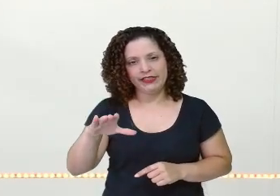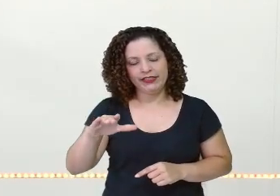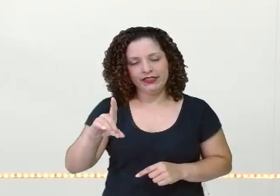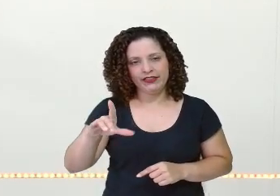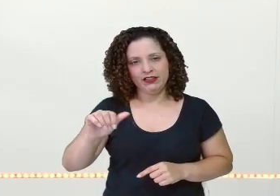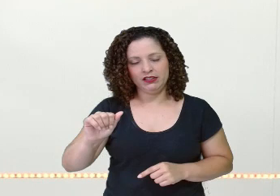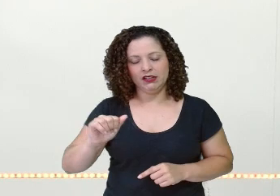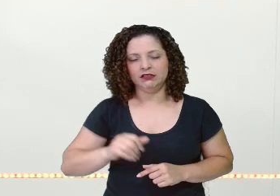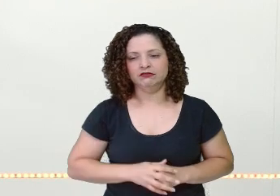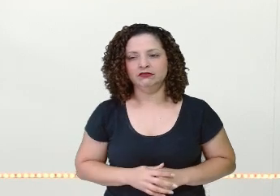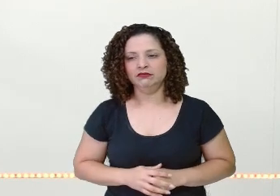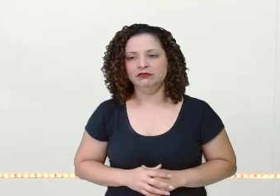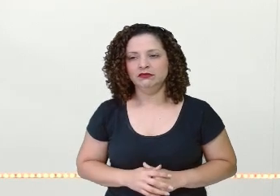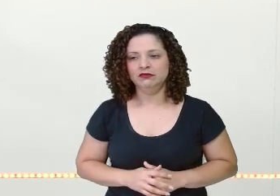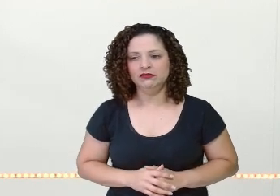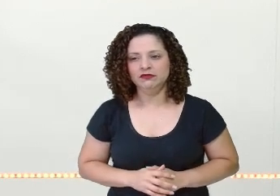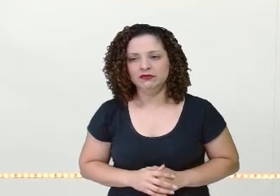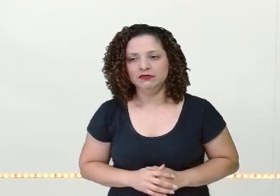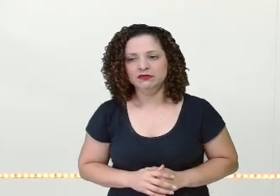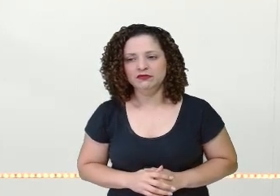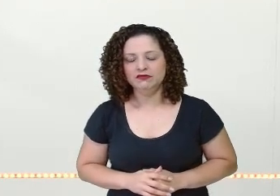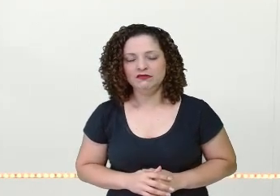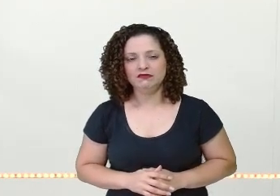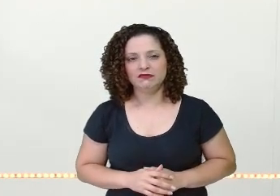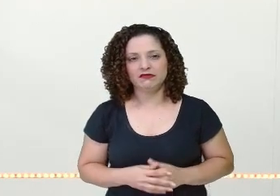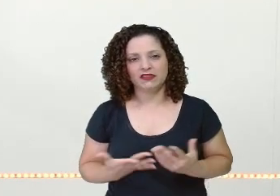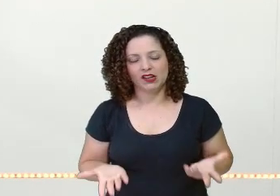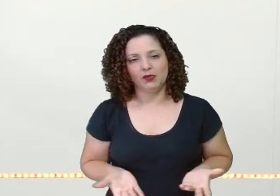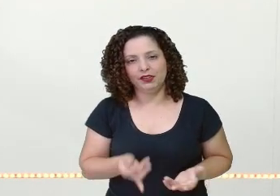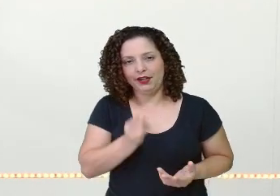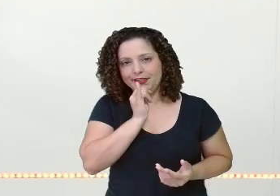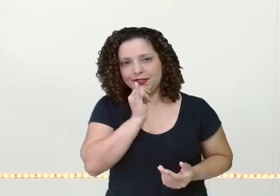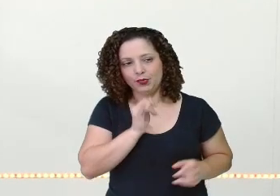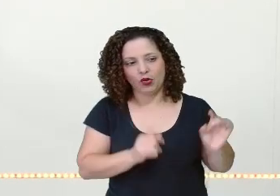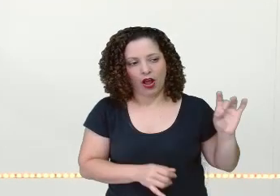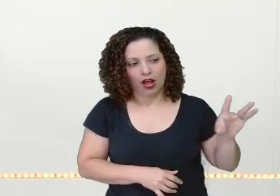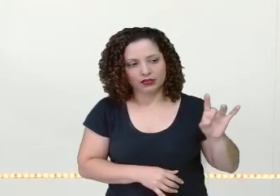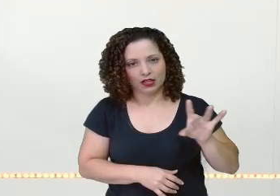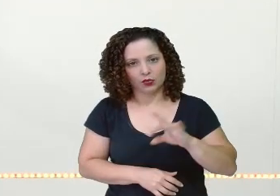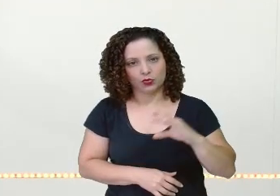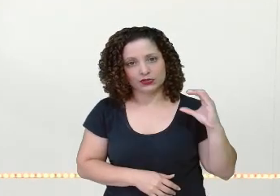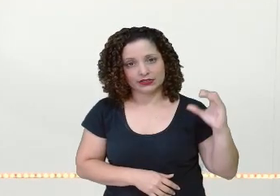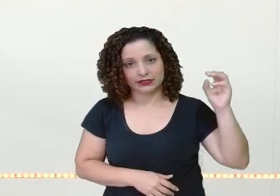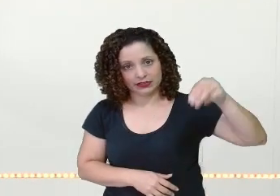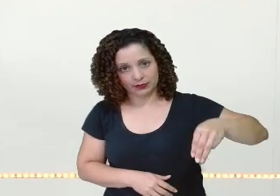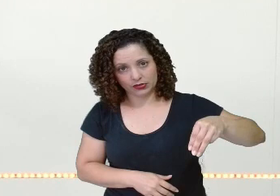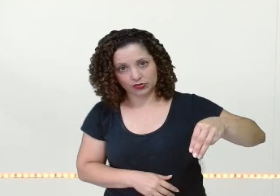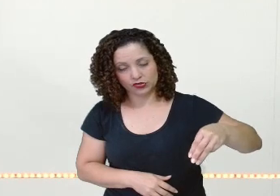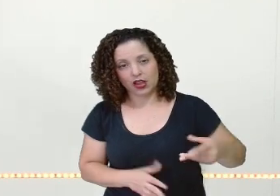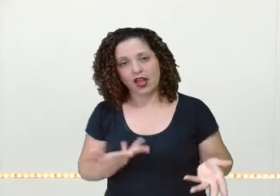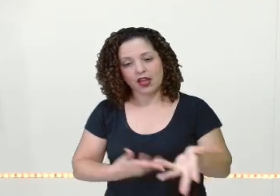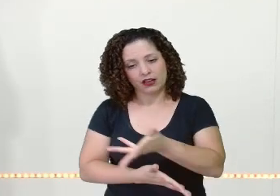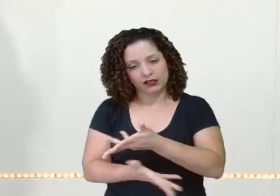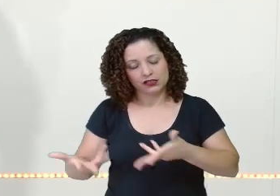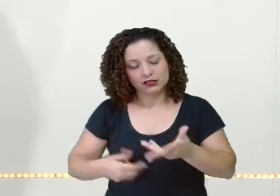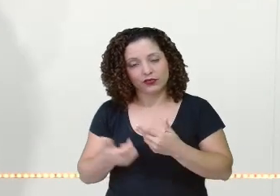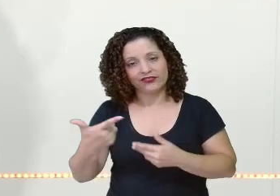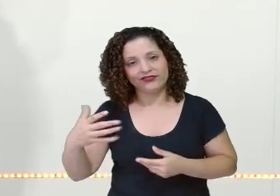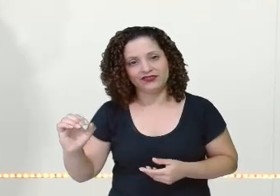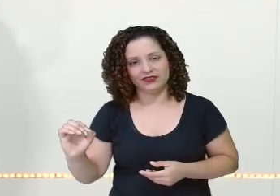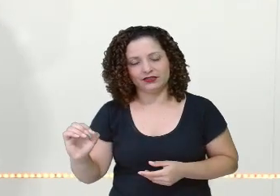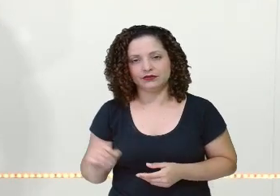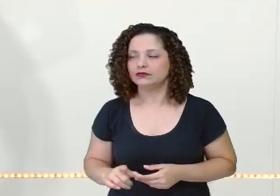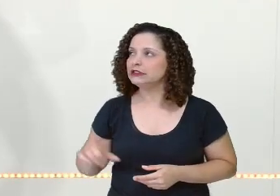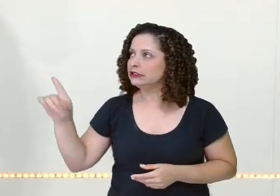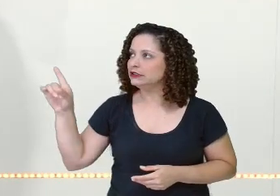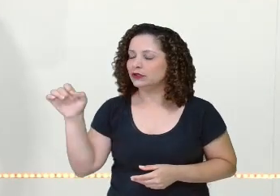um exemplo, para cada centímetro vale 20. É isso que eu quero mostrar aqui para vocês. Isso é utilizado muito em mapas,